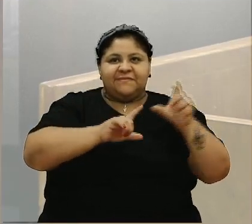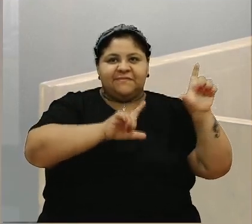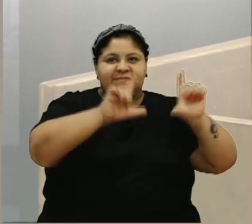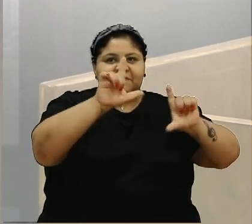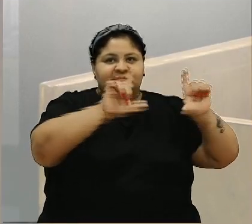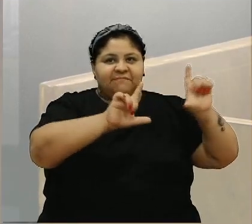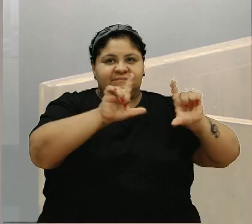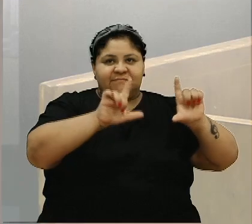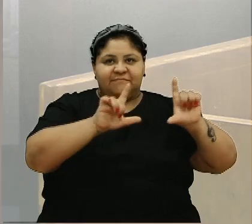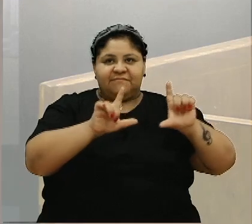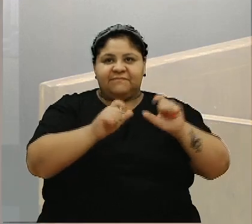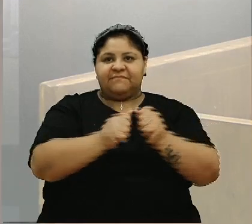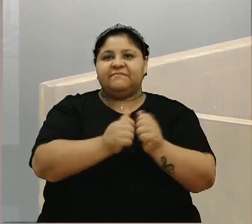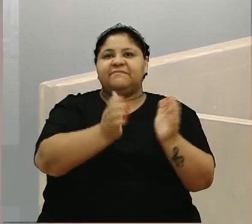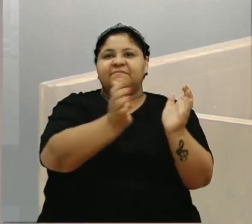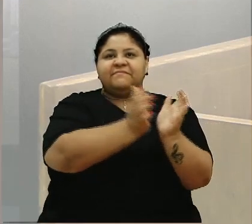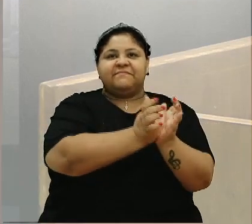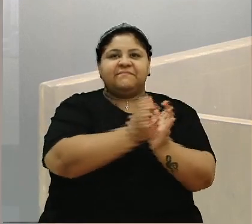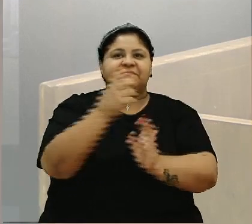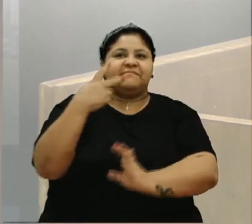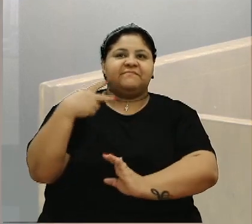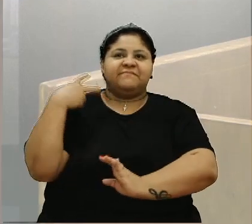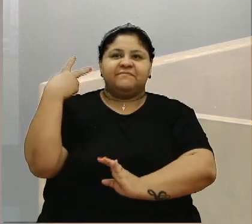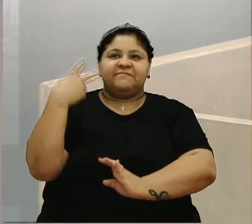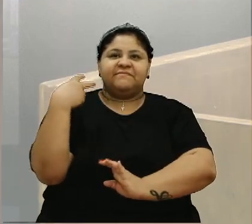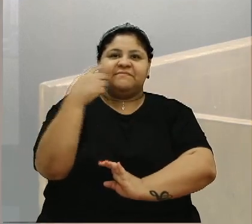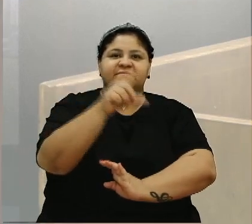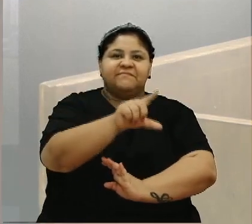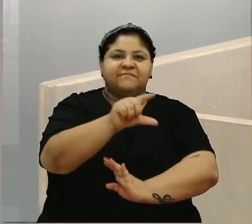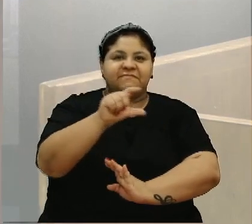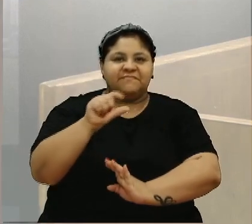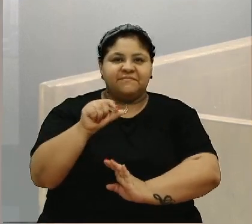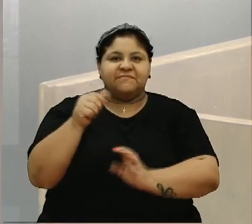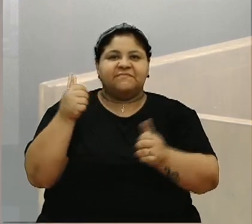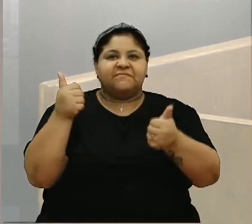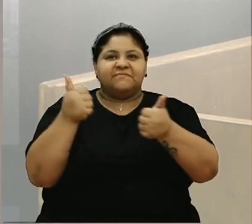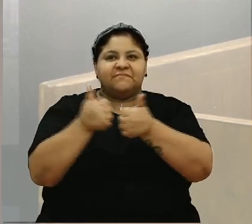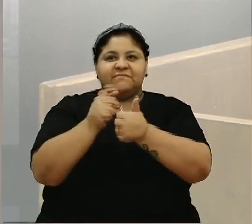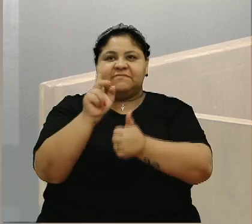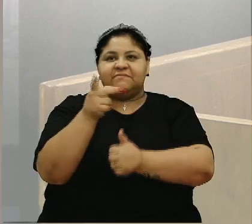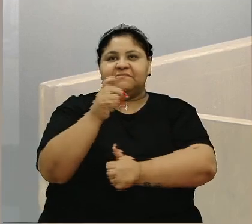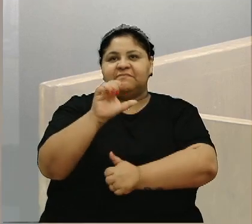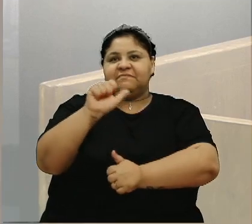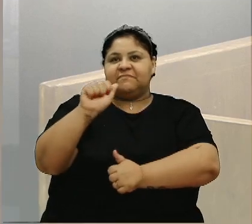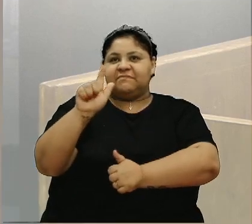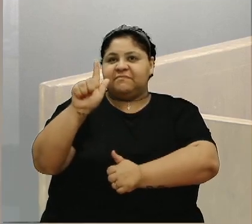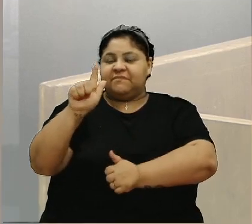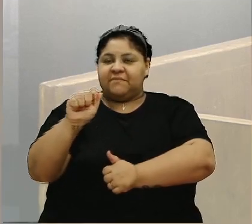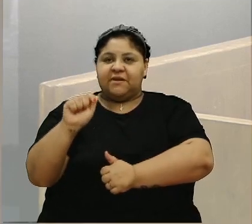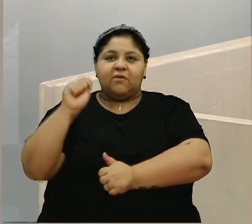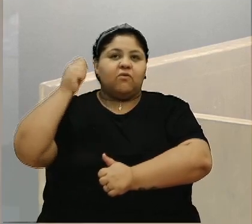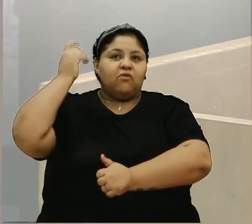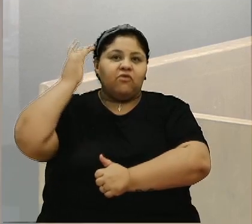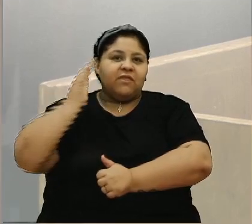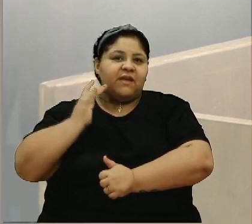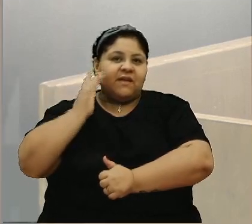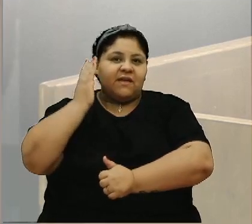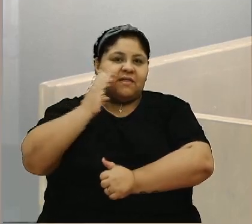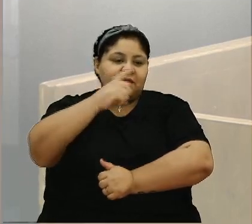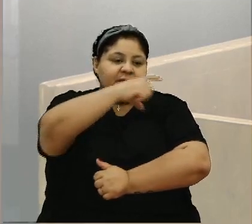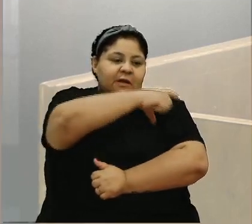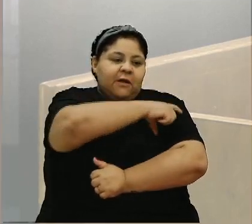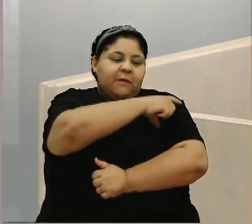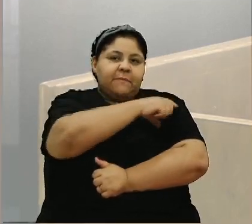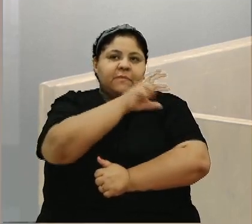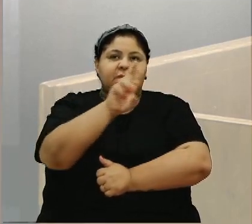Câmara. Aos colegas vereadores eleitos, né, que estão conosco, Iago, Daiane, Capitão Ramon Teles, sejam muito bem-vindos,